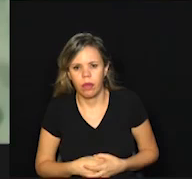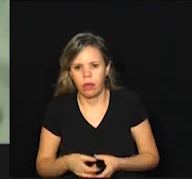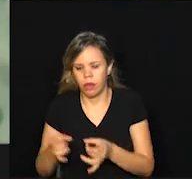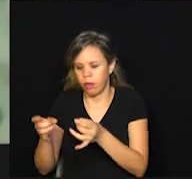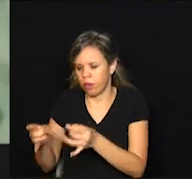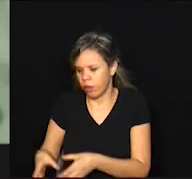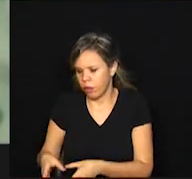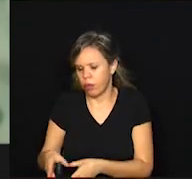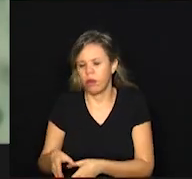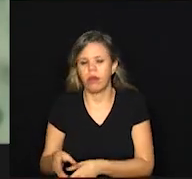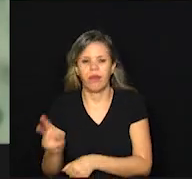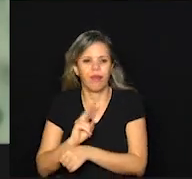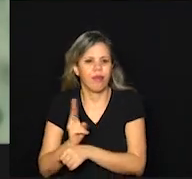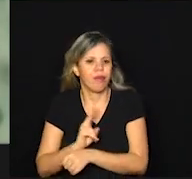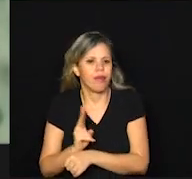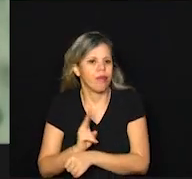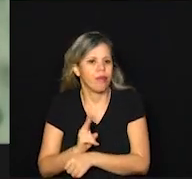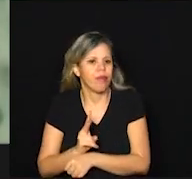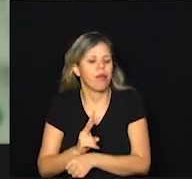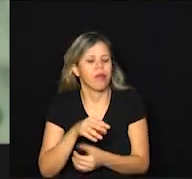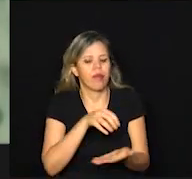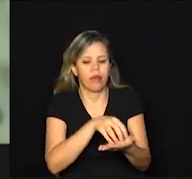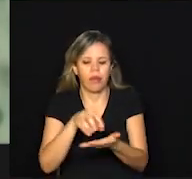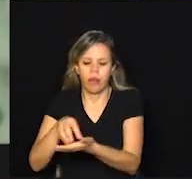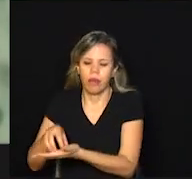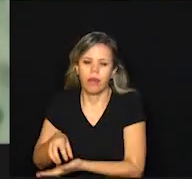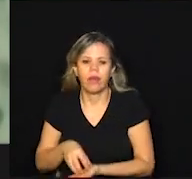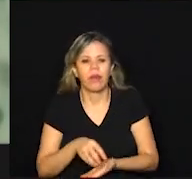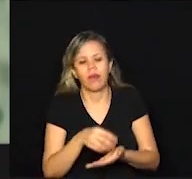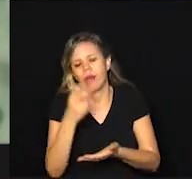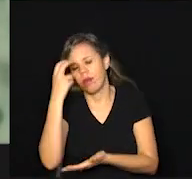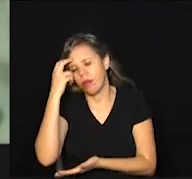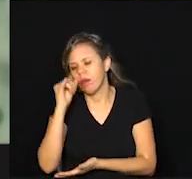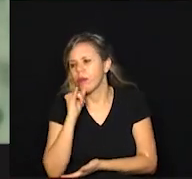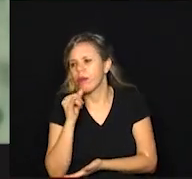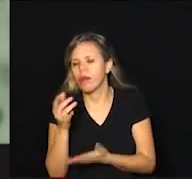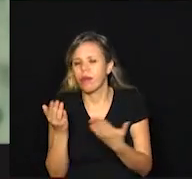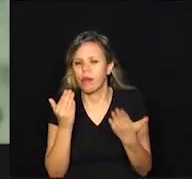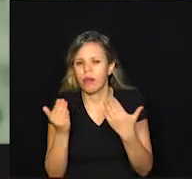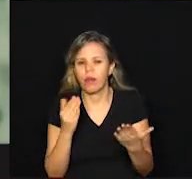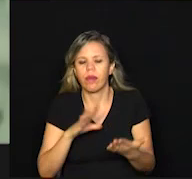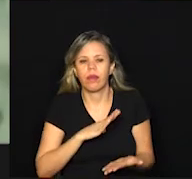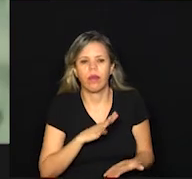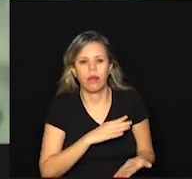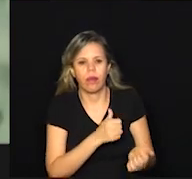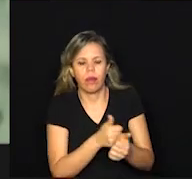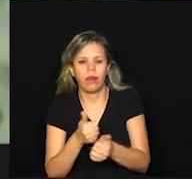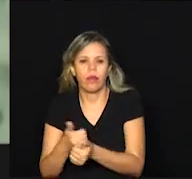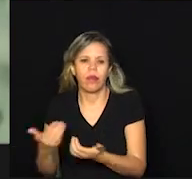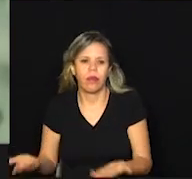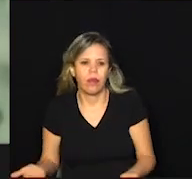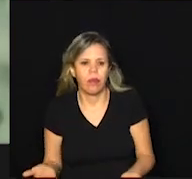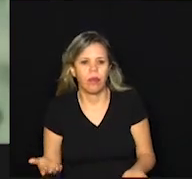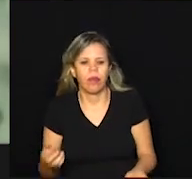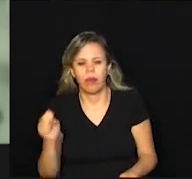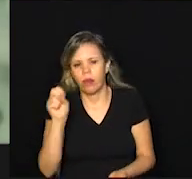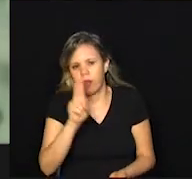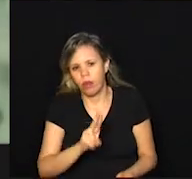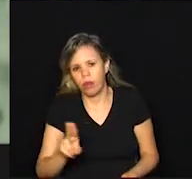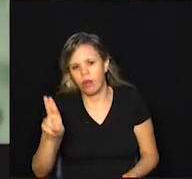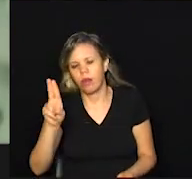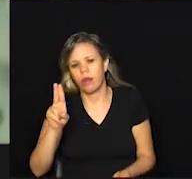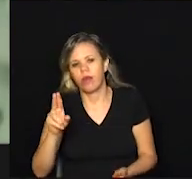abandono de segurança com os pontos de Cultura se pegarmos cidades da região Sumaré